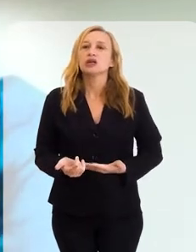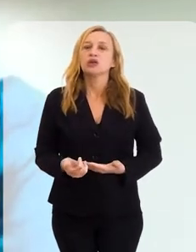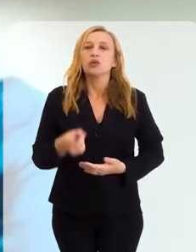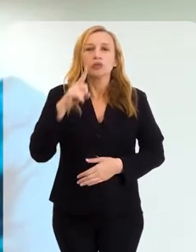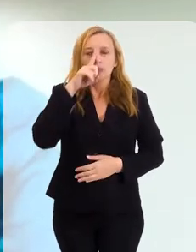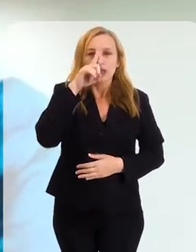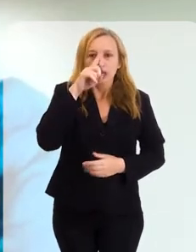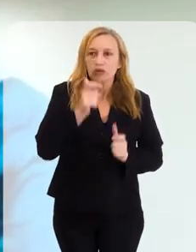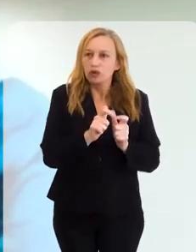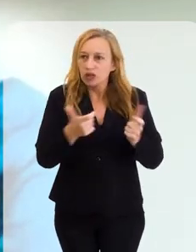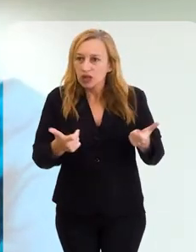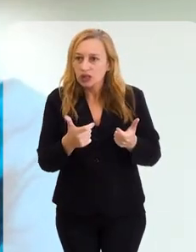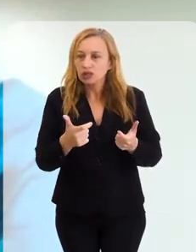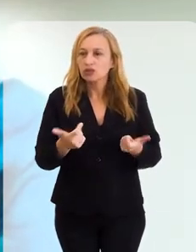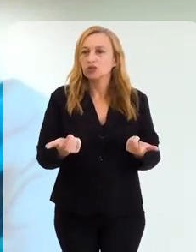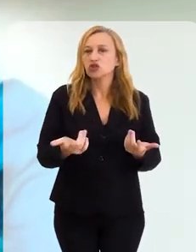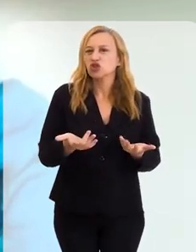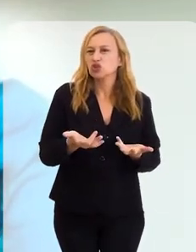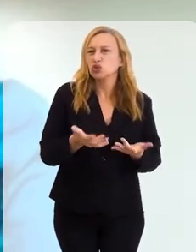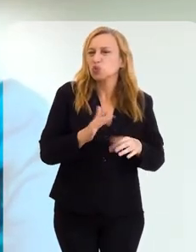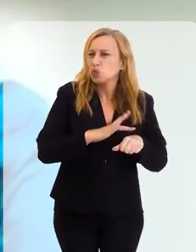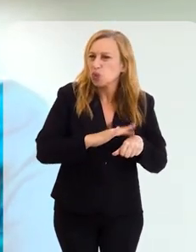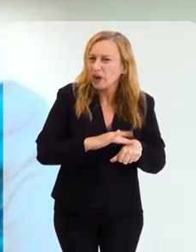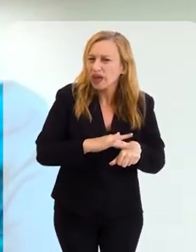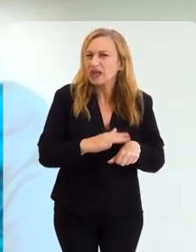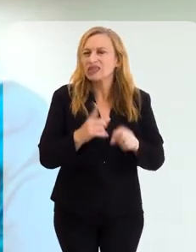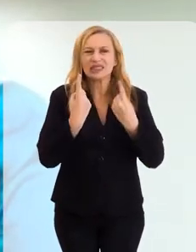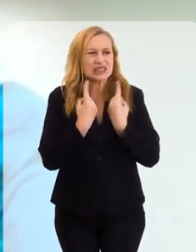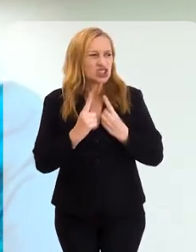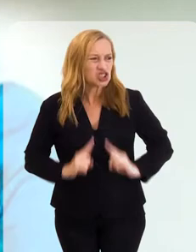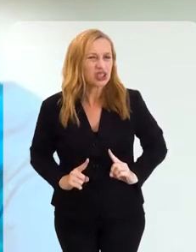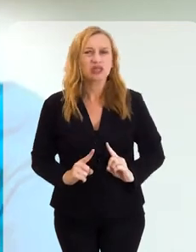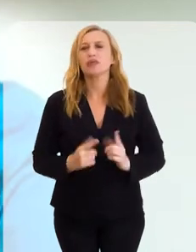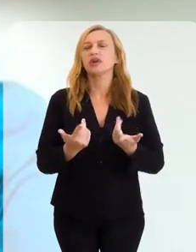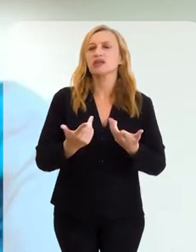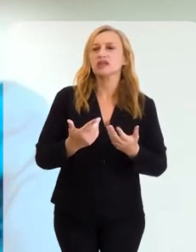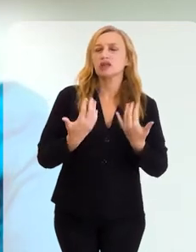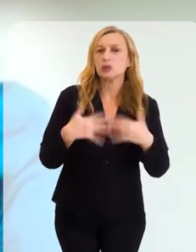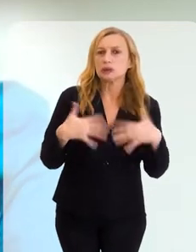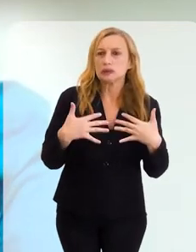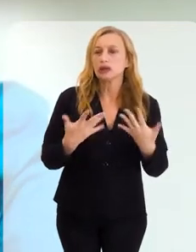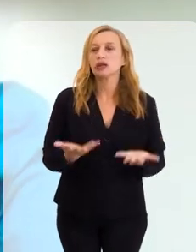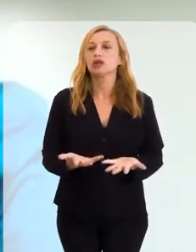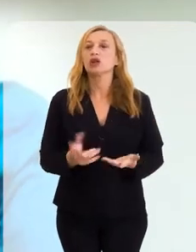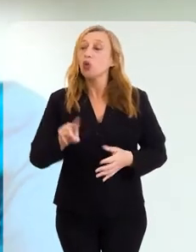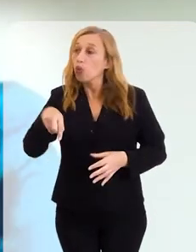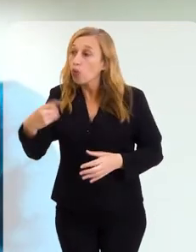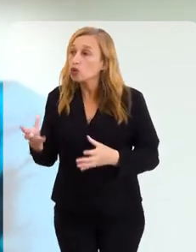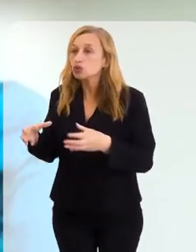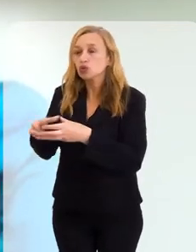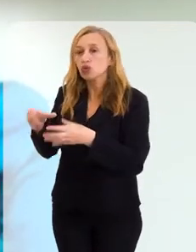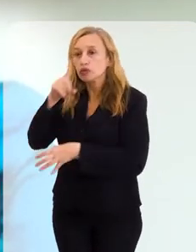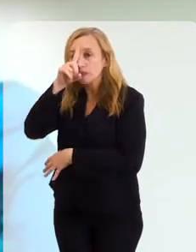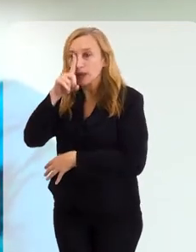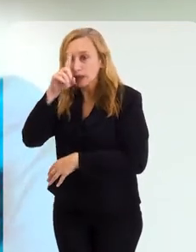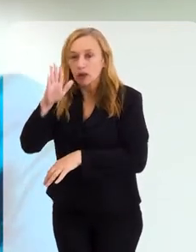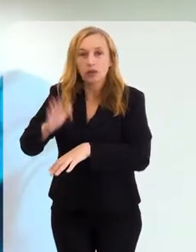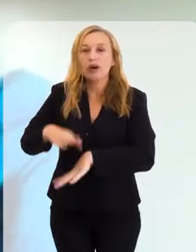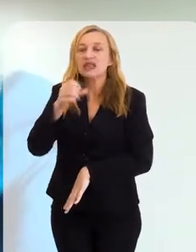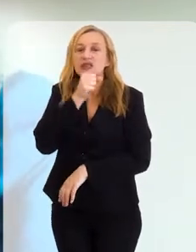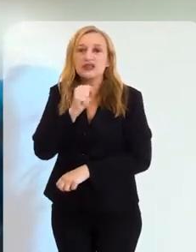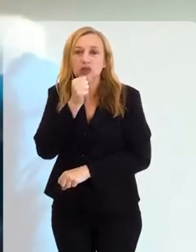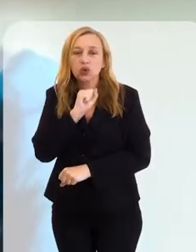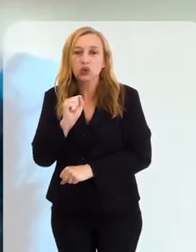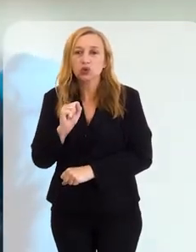E com isso, riscos altíssimos de adoecimento, de burnout, de estresse, de depressão. O outro grupo de risco que